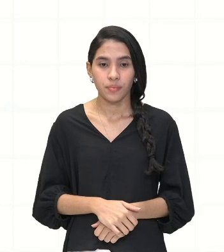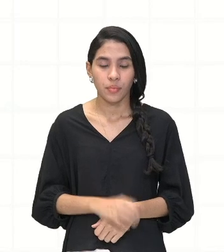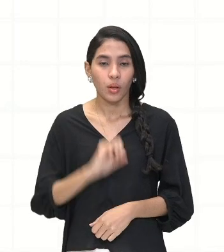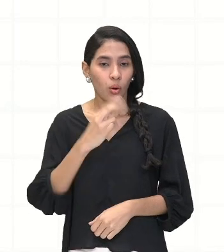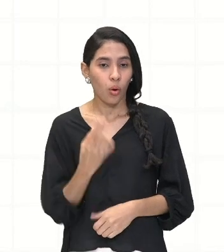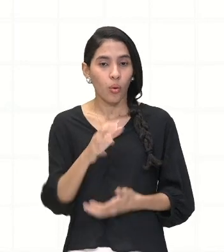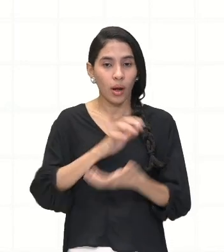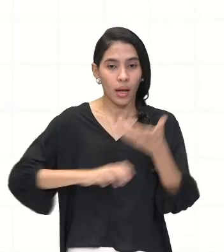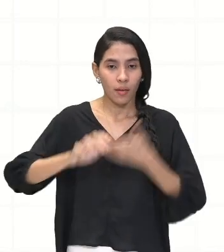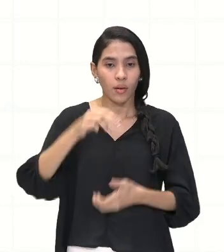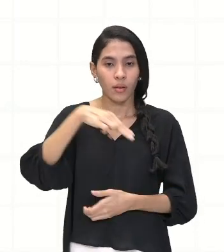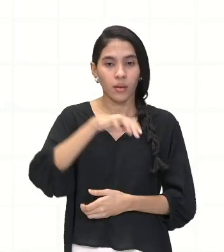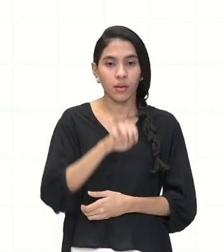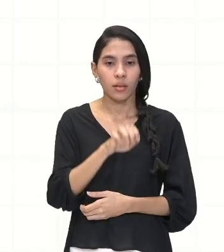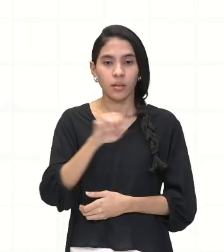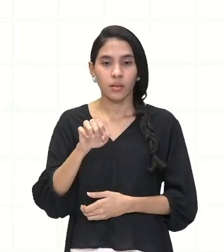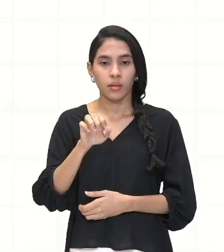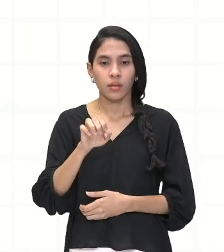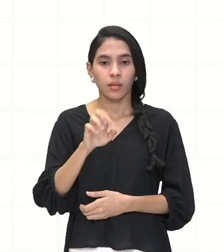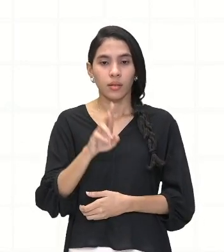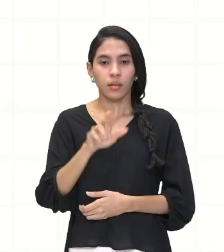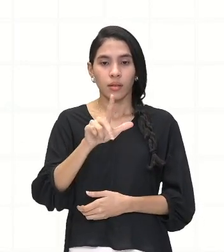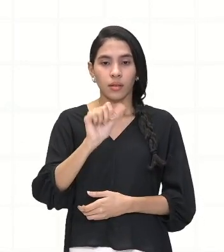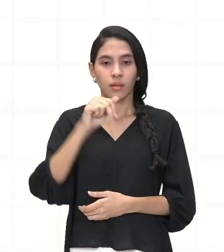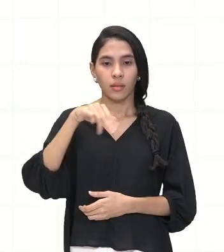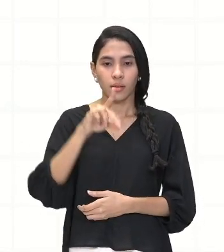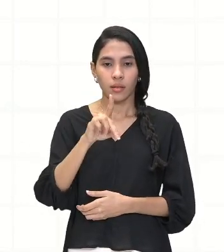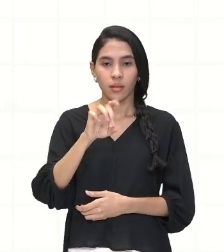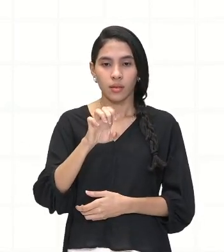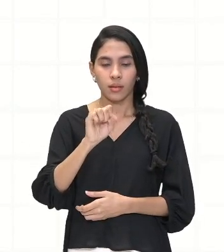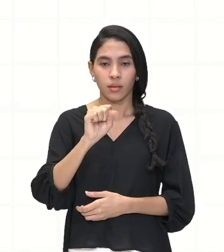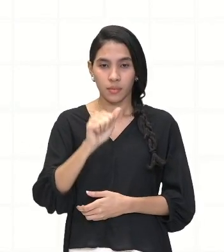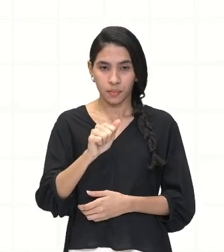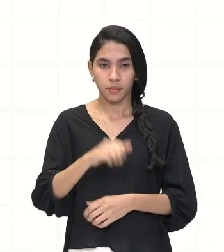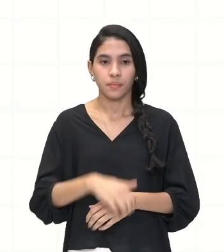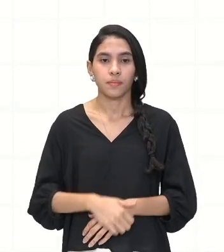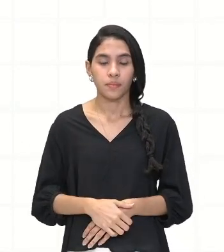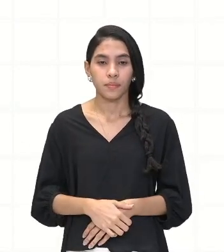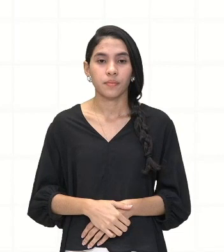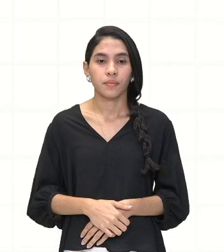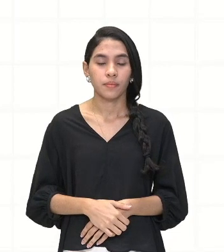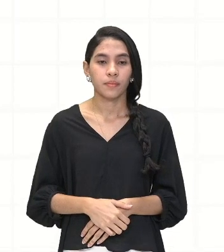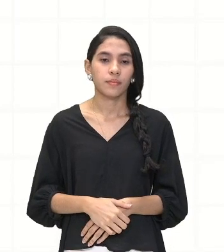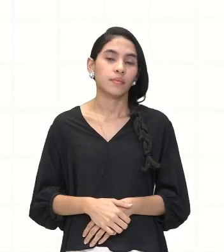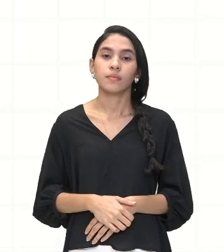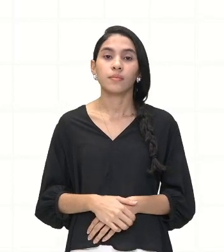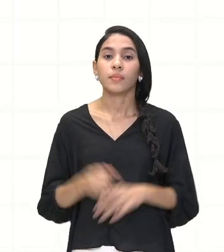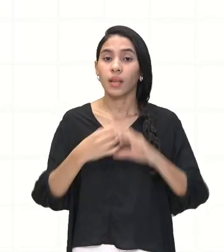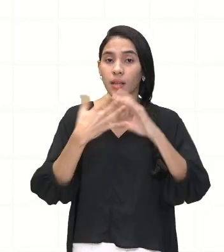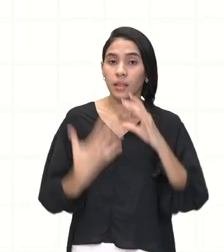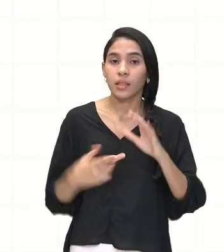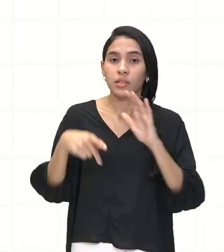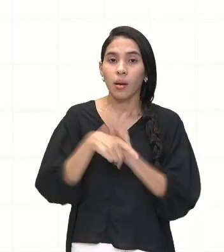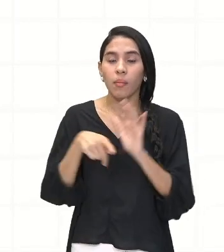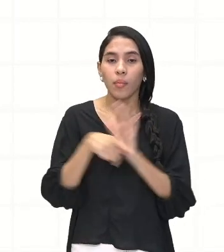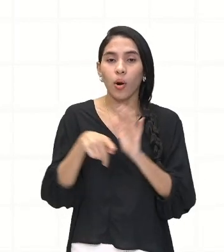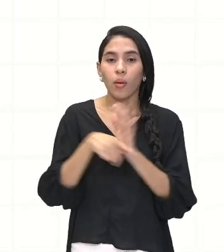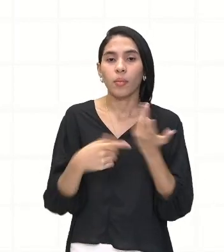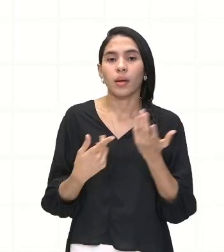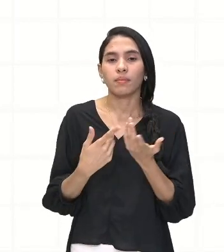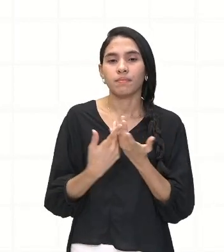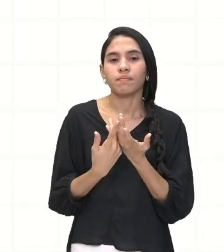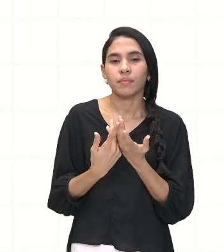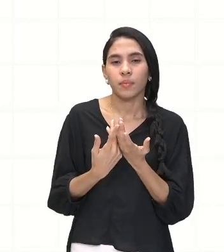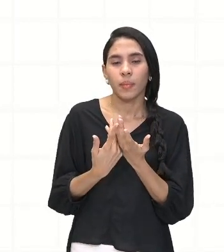Revolta Neerlandesa ou Revolta Holandesa. A característica de perseguição religiosa